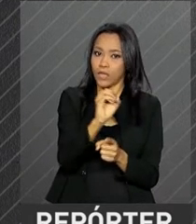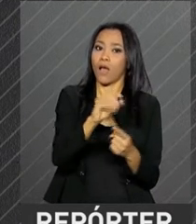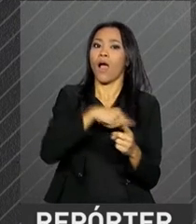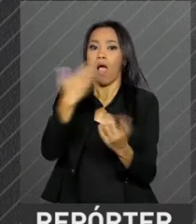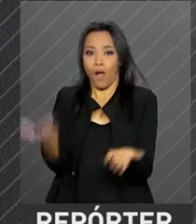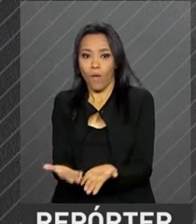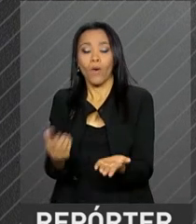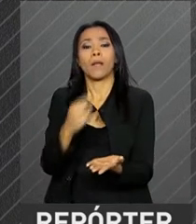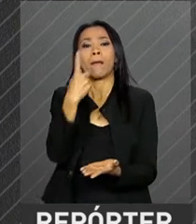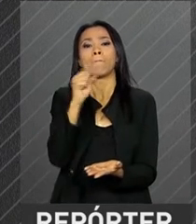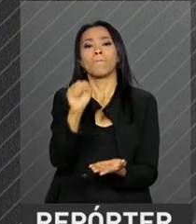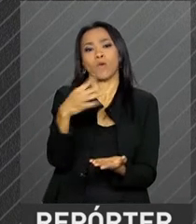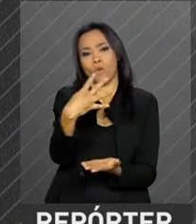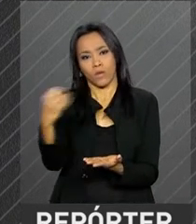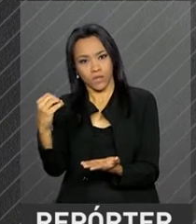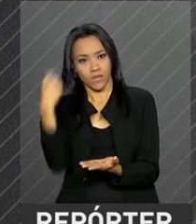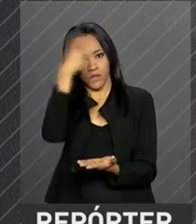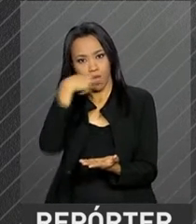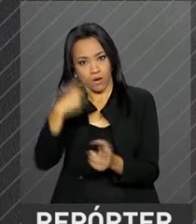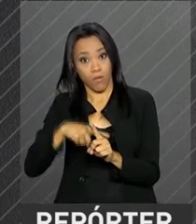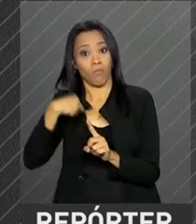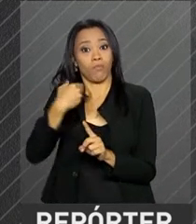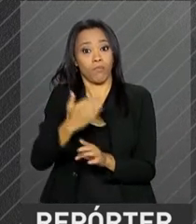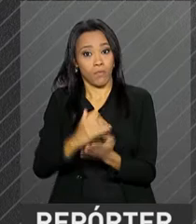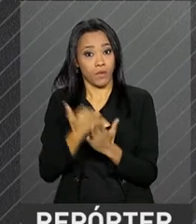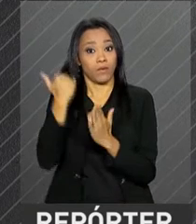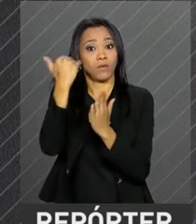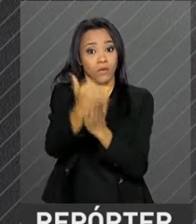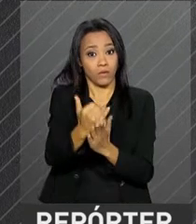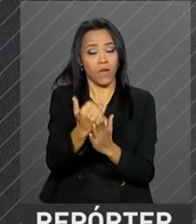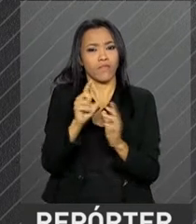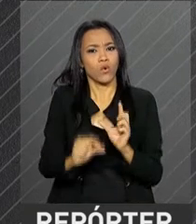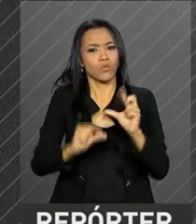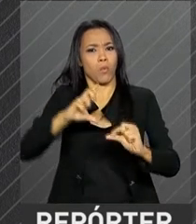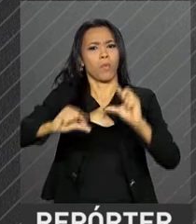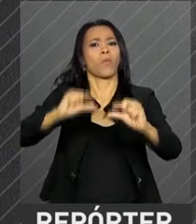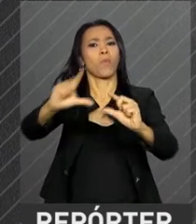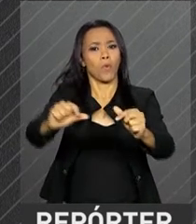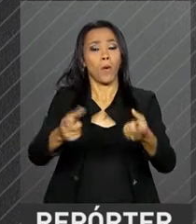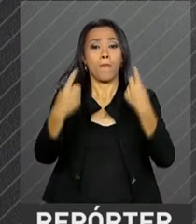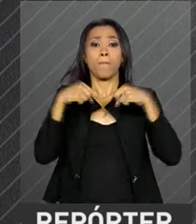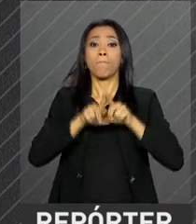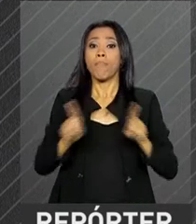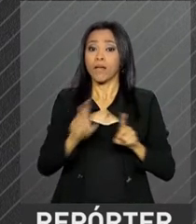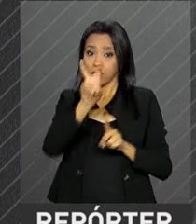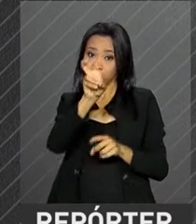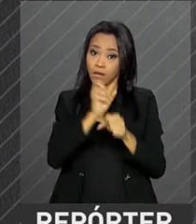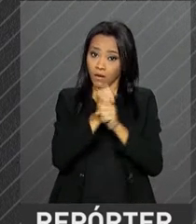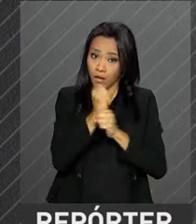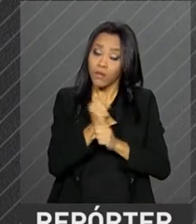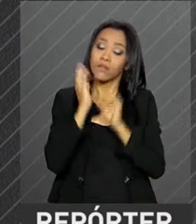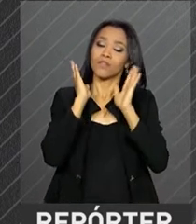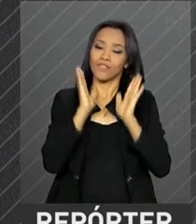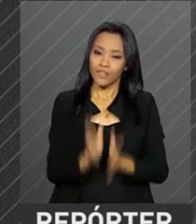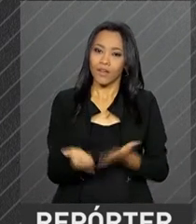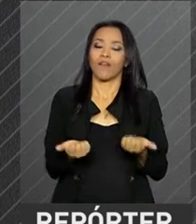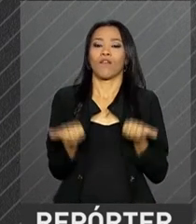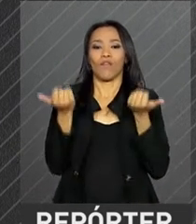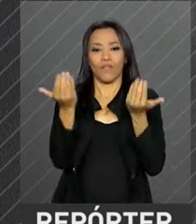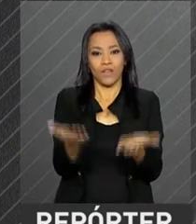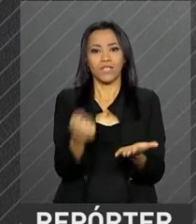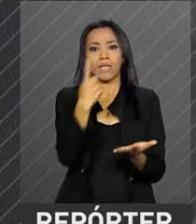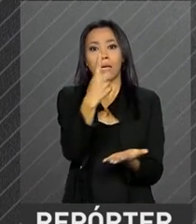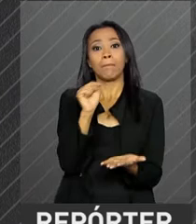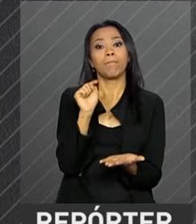para 1.400 horas. A ampliação será gradual, mas em 5 anos já deve oferecer